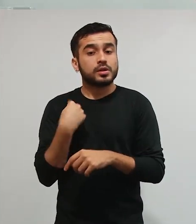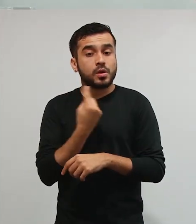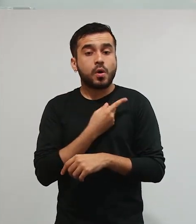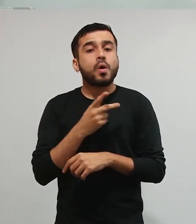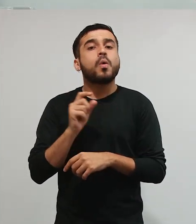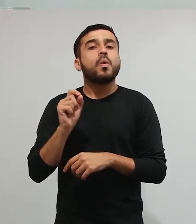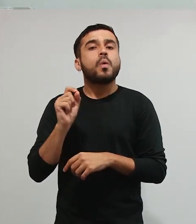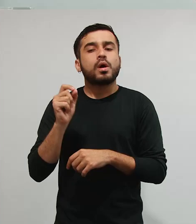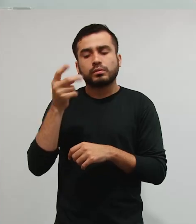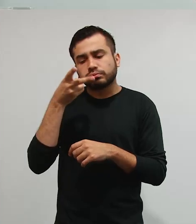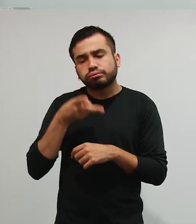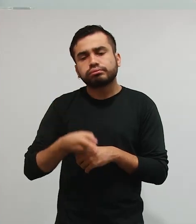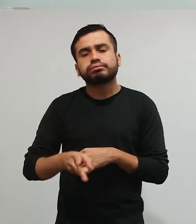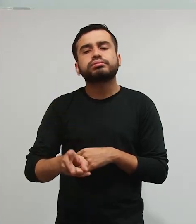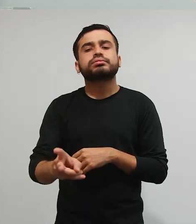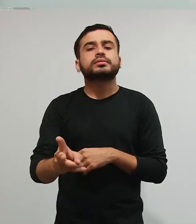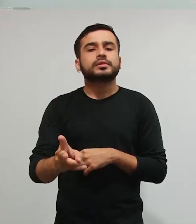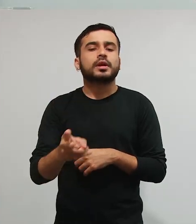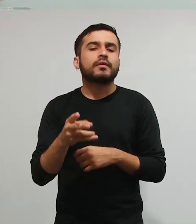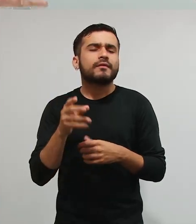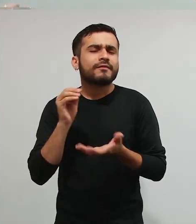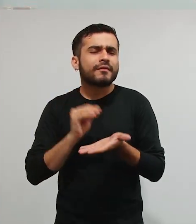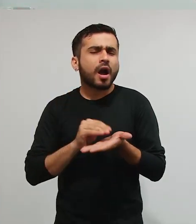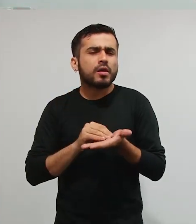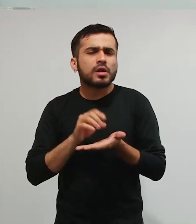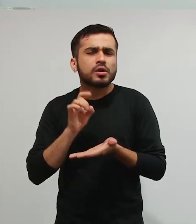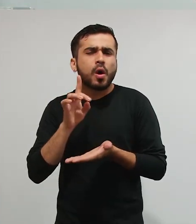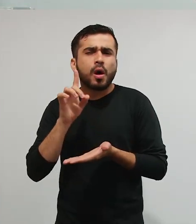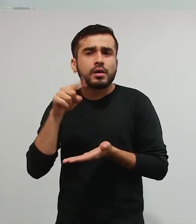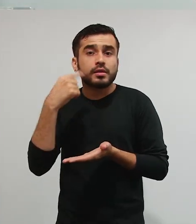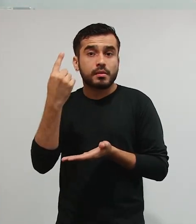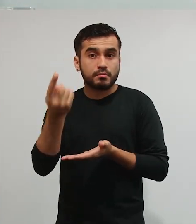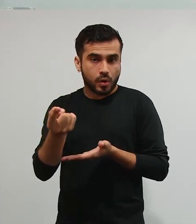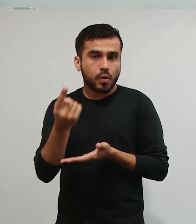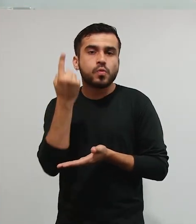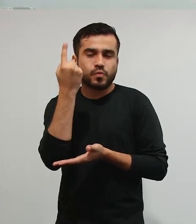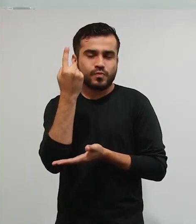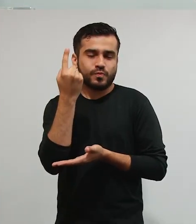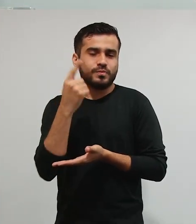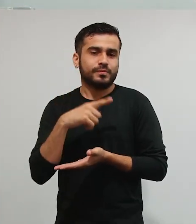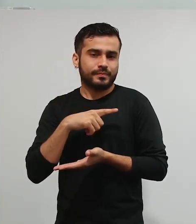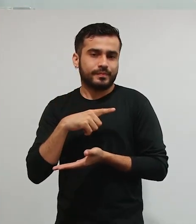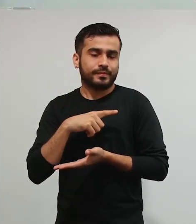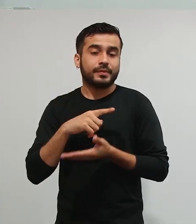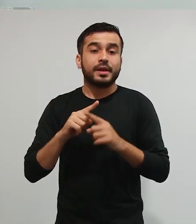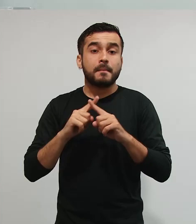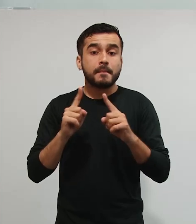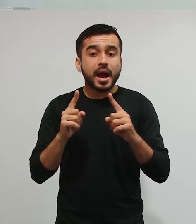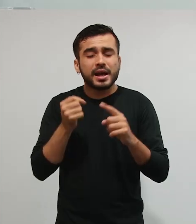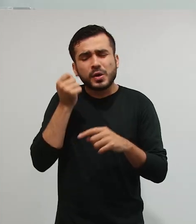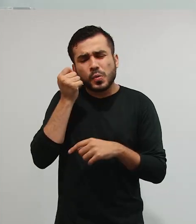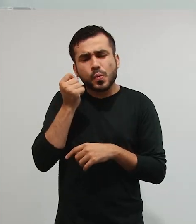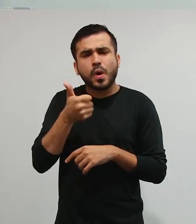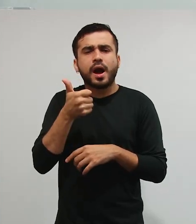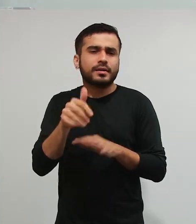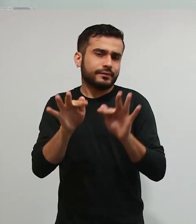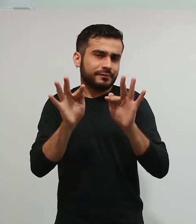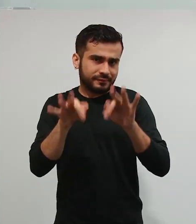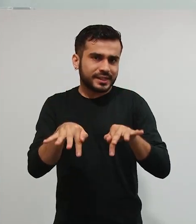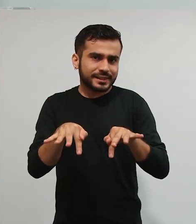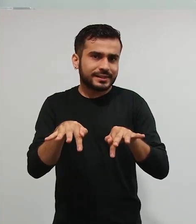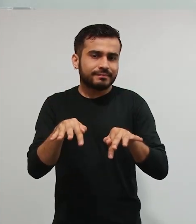vai continuar a nossa série, e agora falta só um episódio, que não é esse, tem mais um episódio. Mas a gente já tá